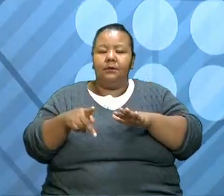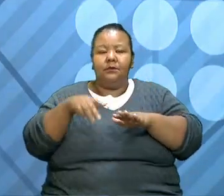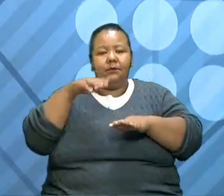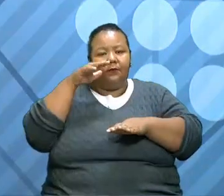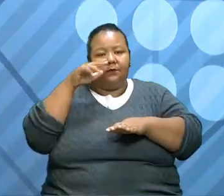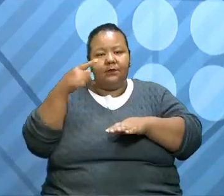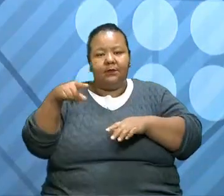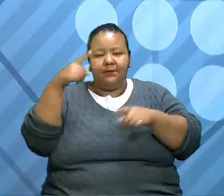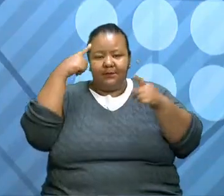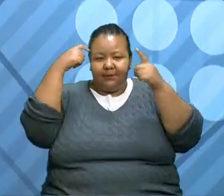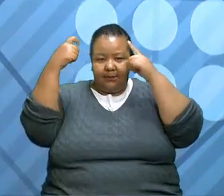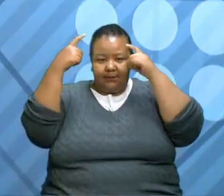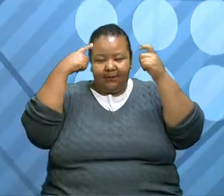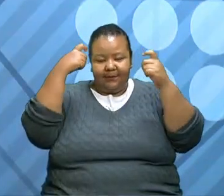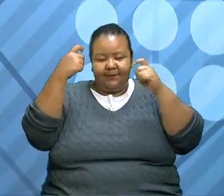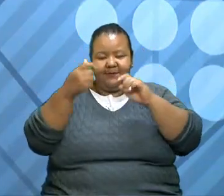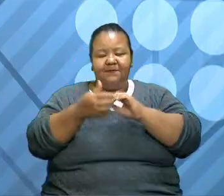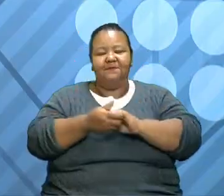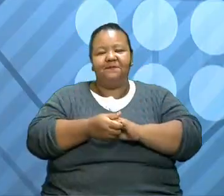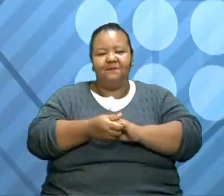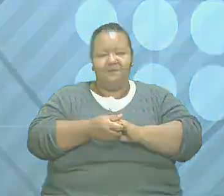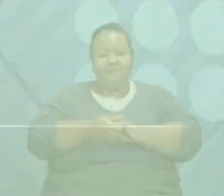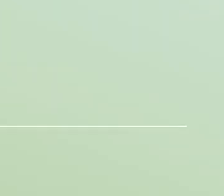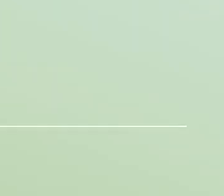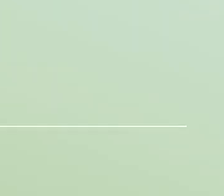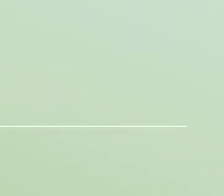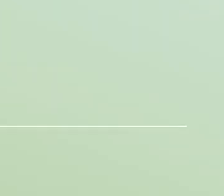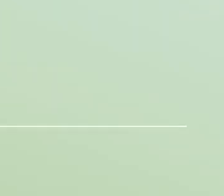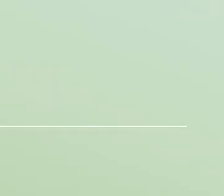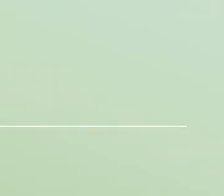suas criatividades.